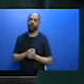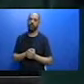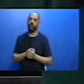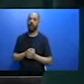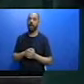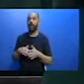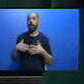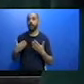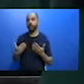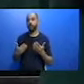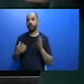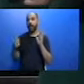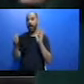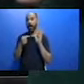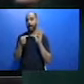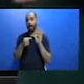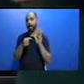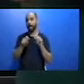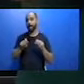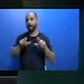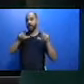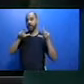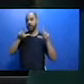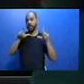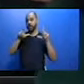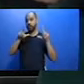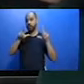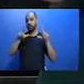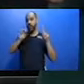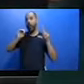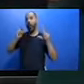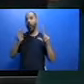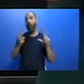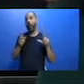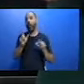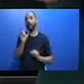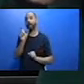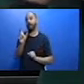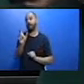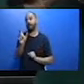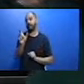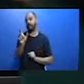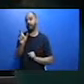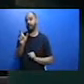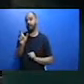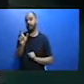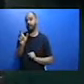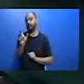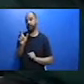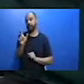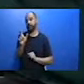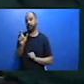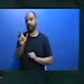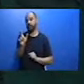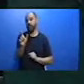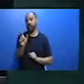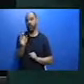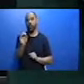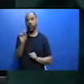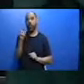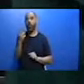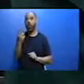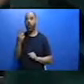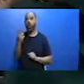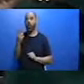a mão outros vão olhar palavra que tá escrito nela outros vão olhar o que